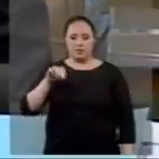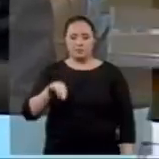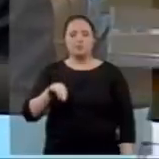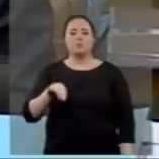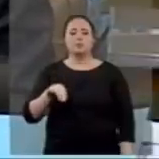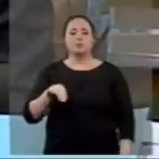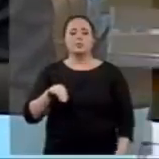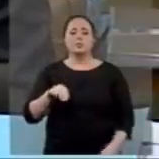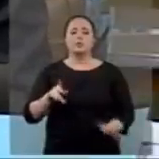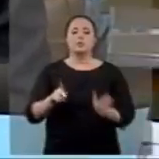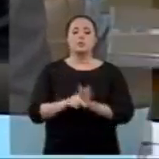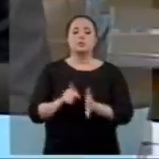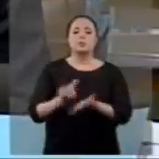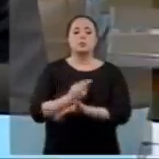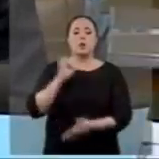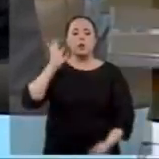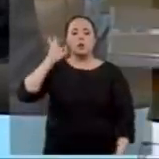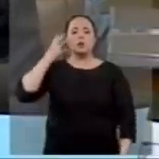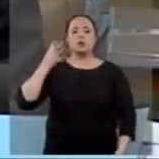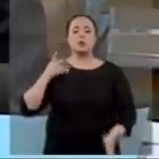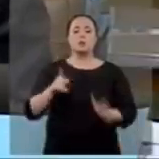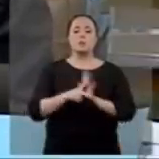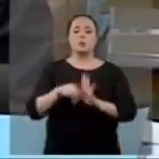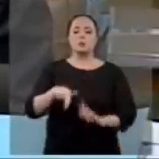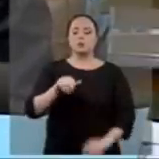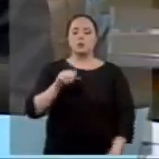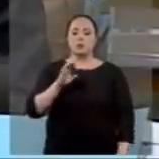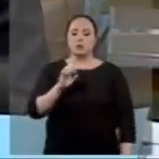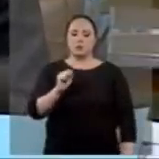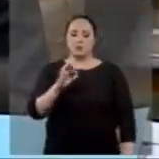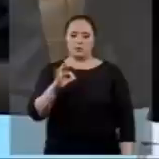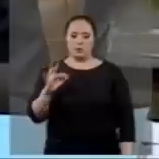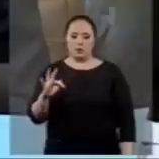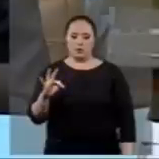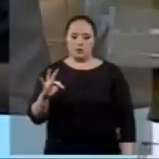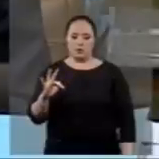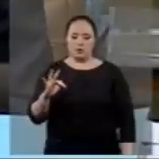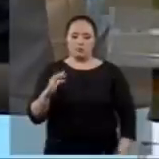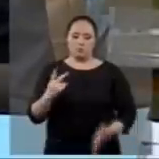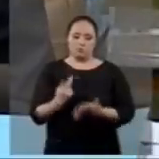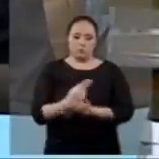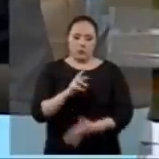consubstanciada em decisão proferida por esta Corte no RE